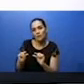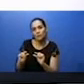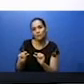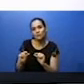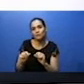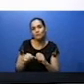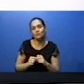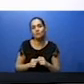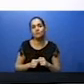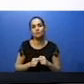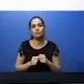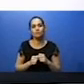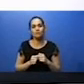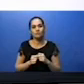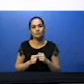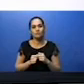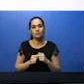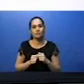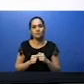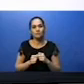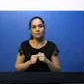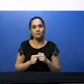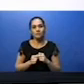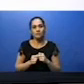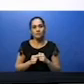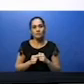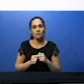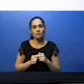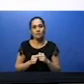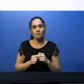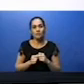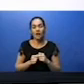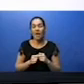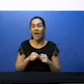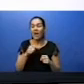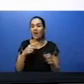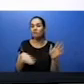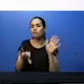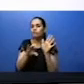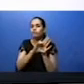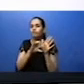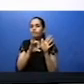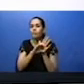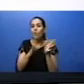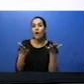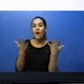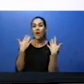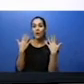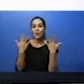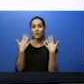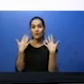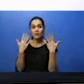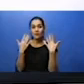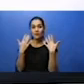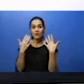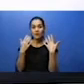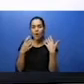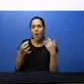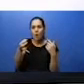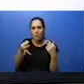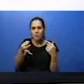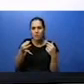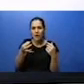maior. Aqui nós temos um exemplo onde a gente usa o calor. Então, aqui no caso, o comprimido ele se dissolve